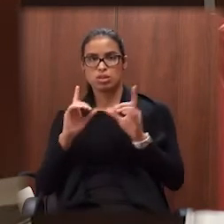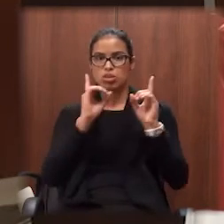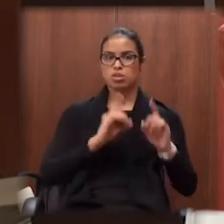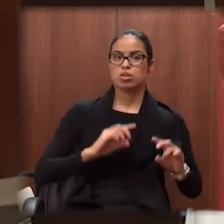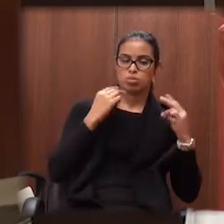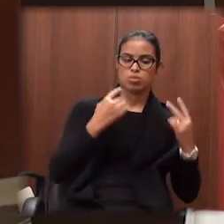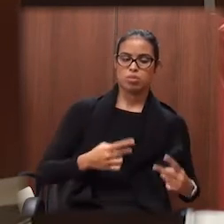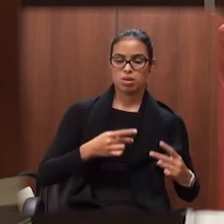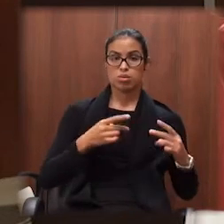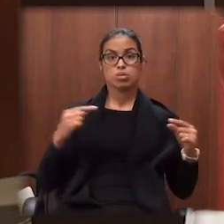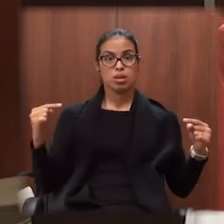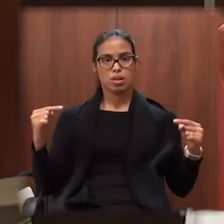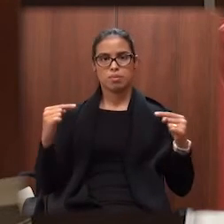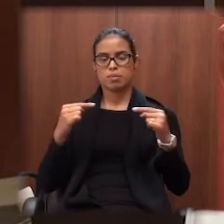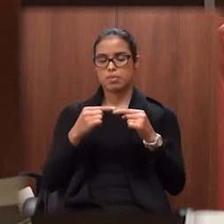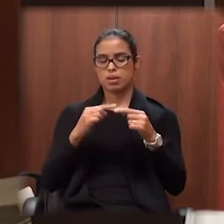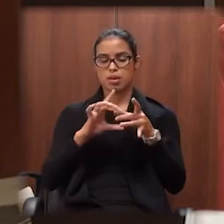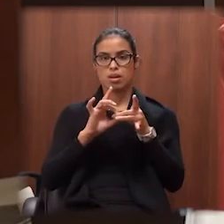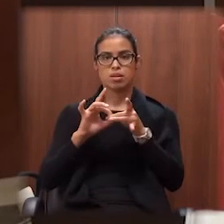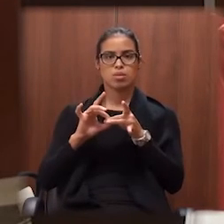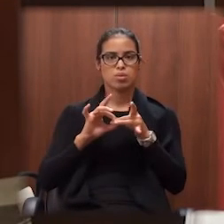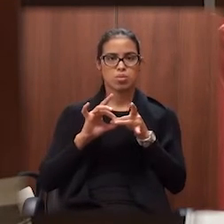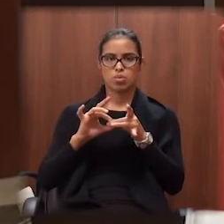humanos são processos